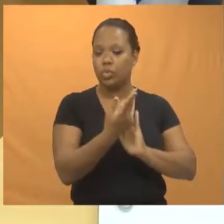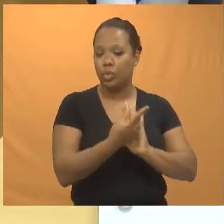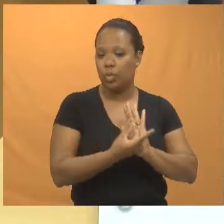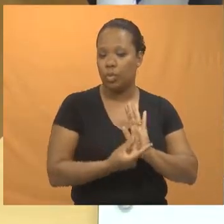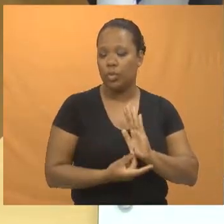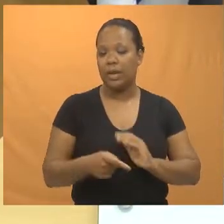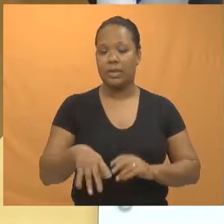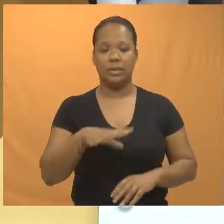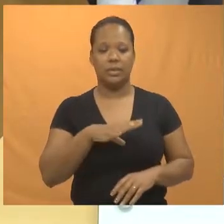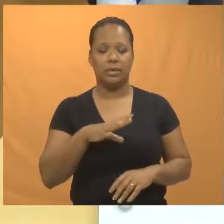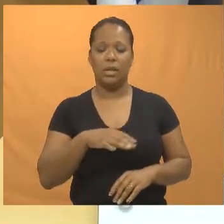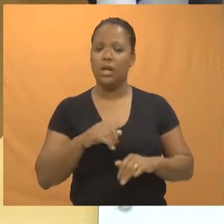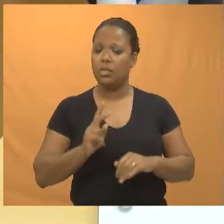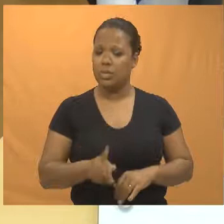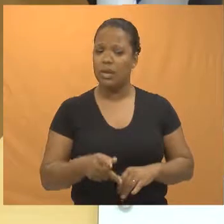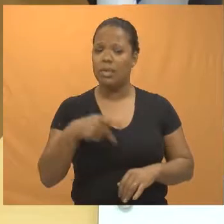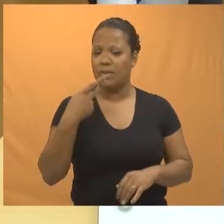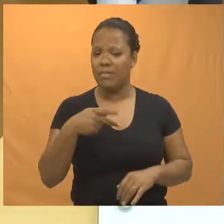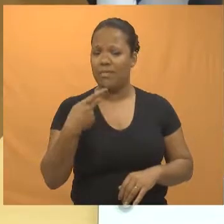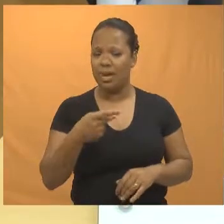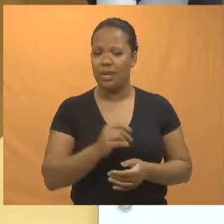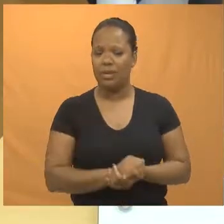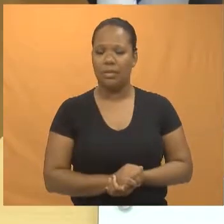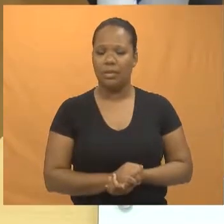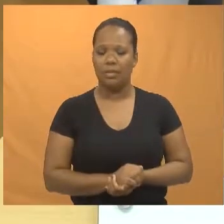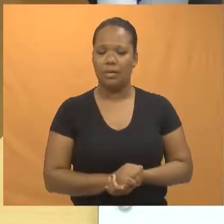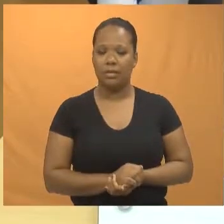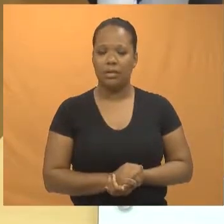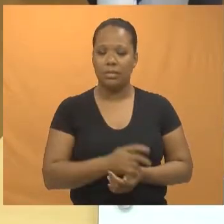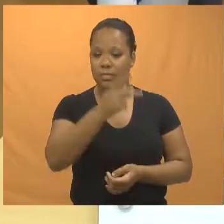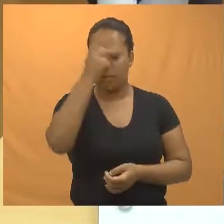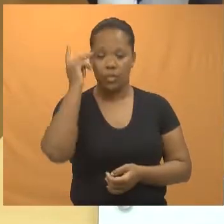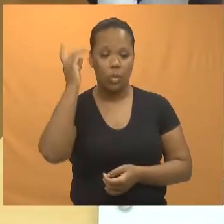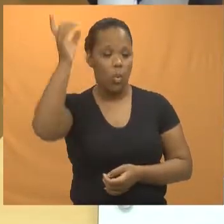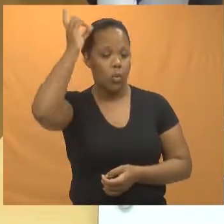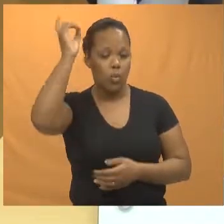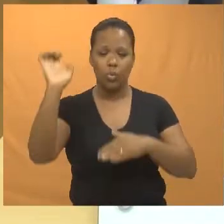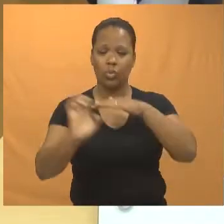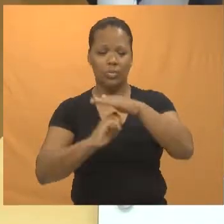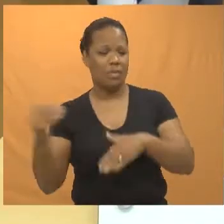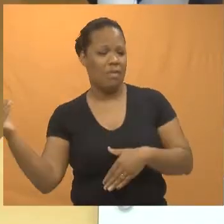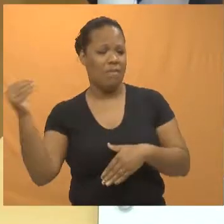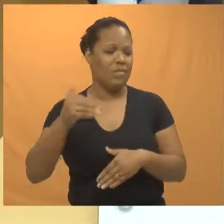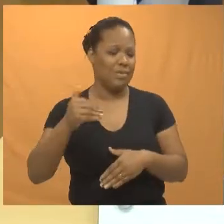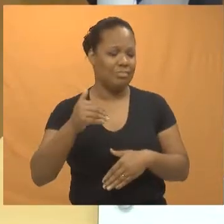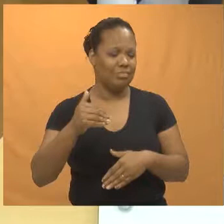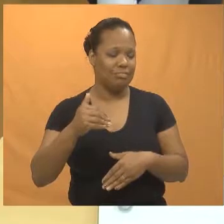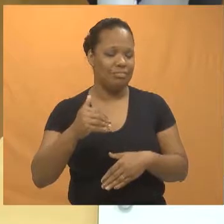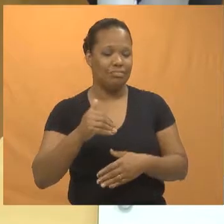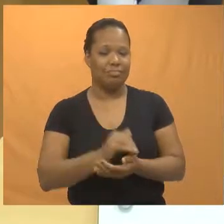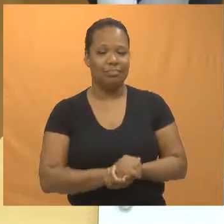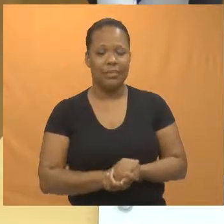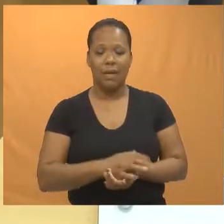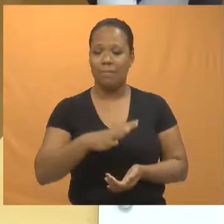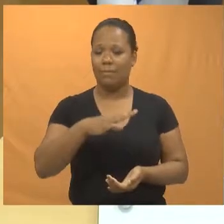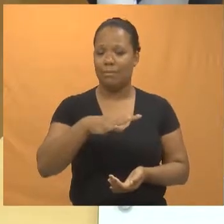tenho falado muito que a falta de atração de investimentos, que a paralisia que hoje a economia desse